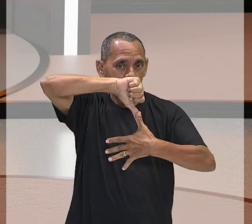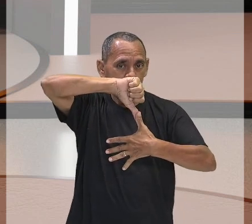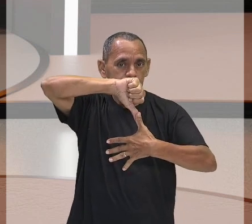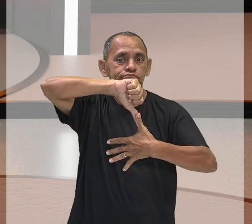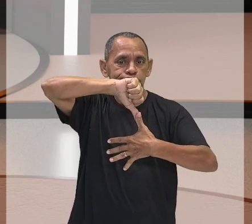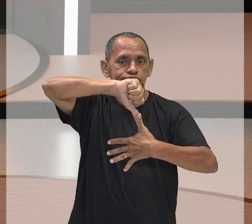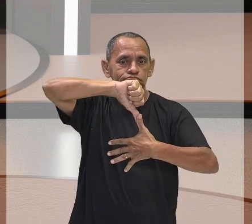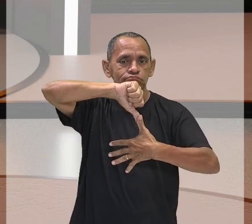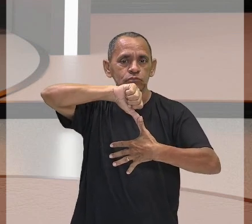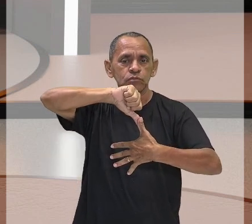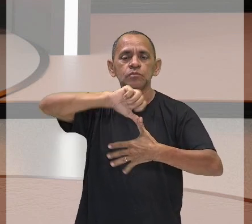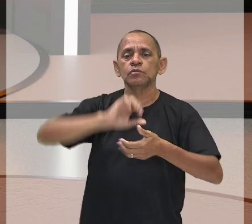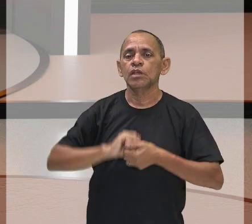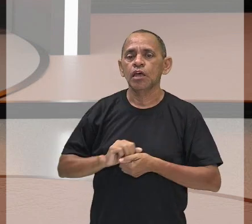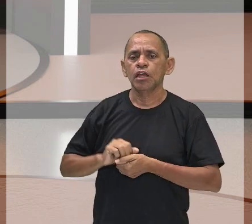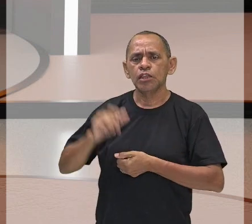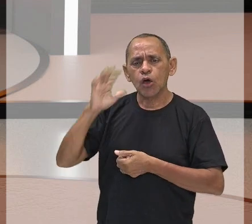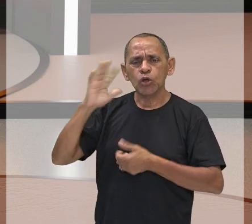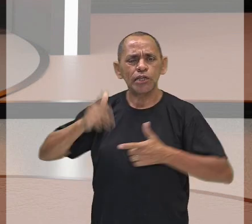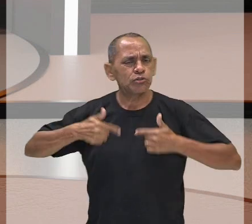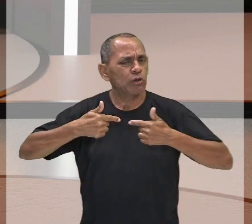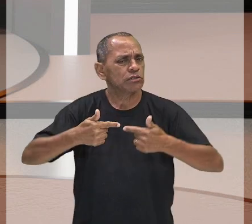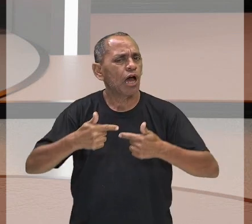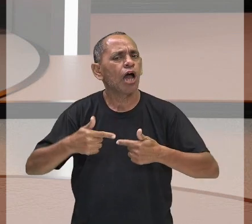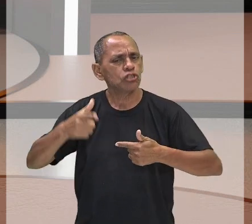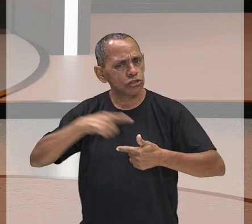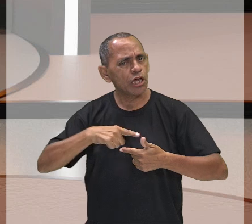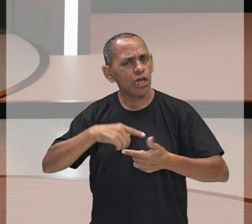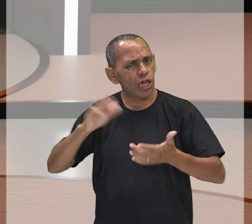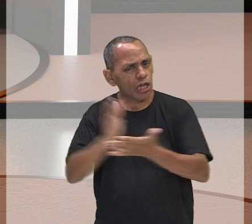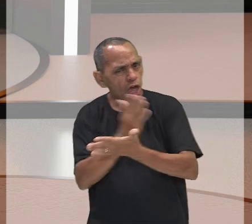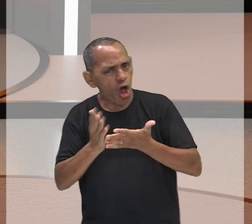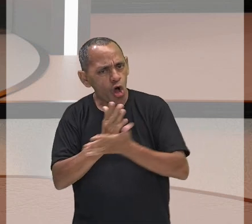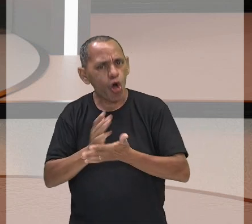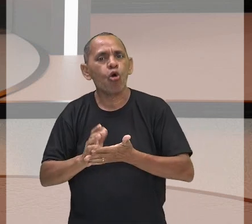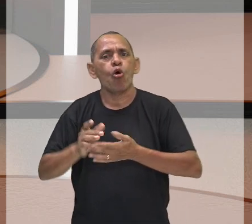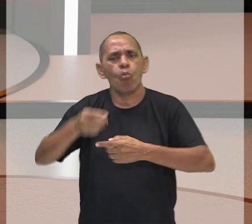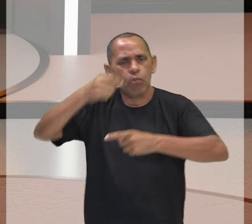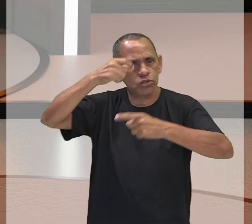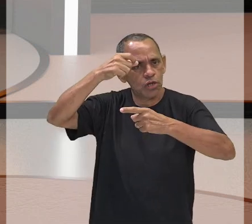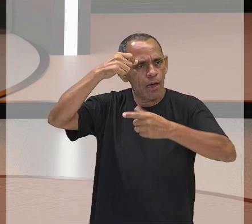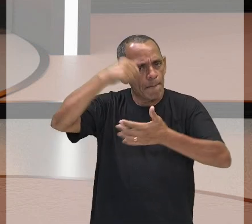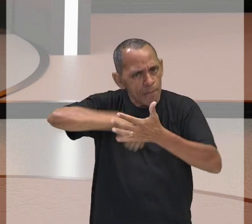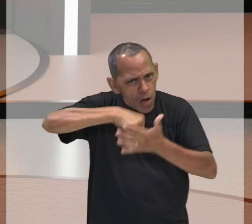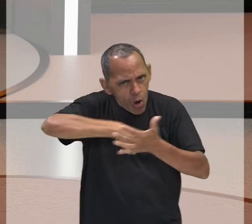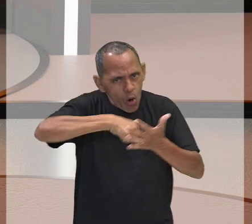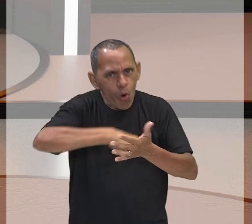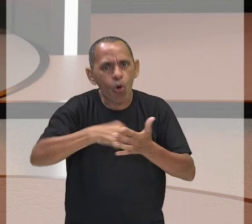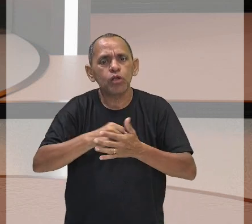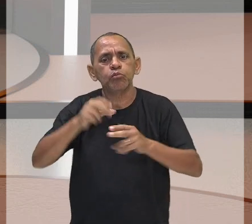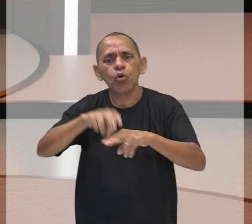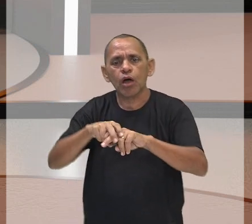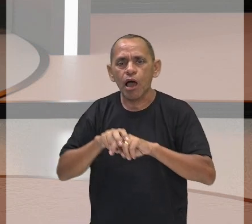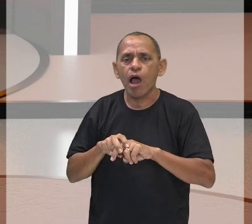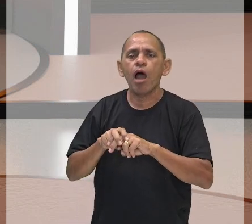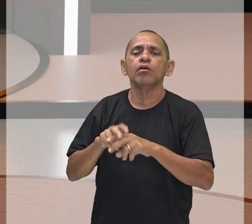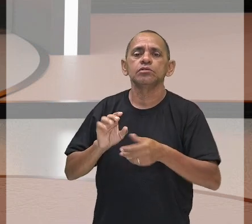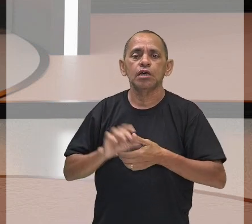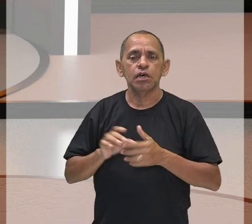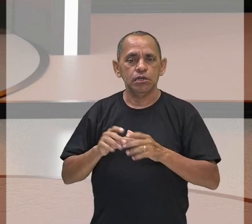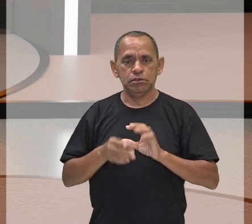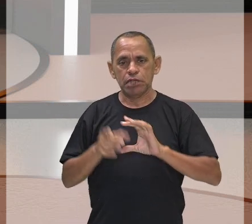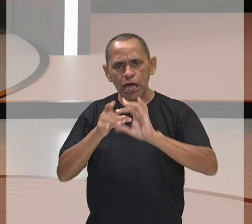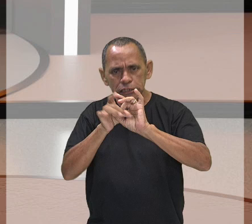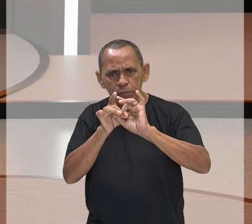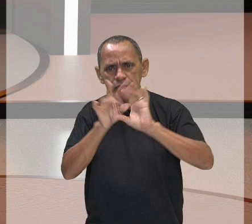uma batalha marcante. Vai acontecer algumas lutas pela independência, principalmente ali no Nordeste brasileiro, caracterizando ali